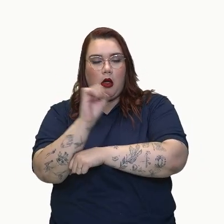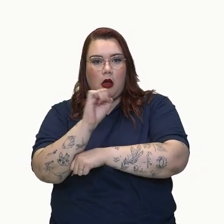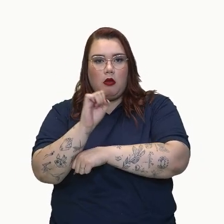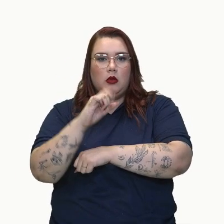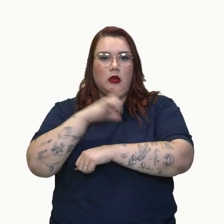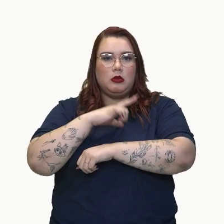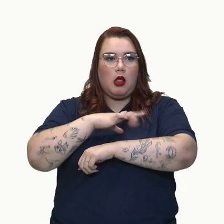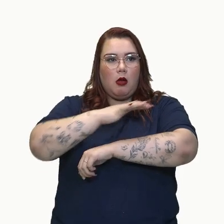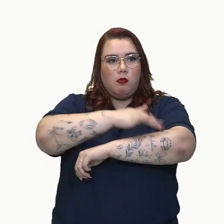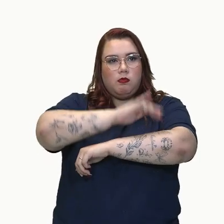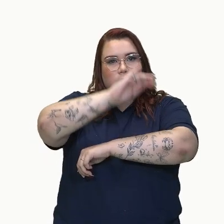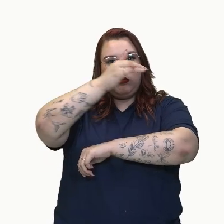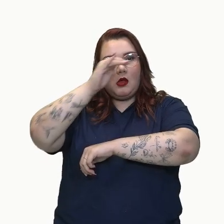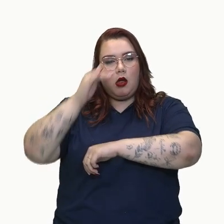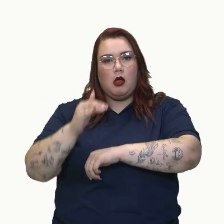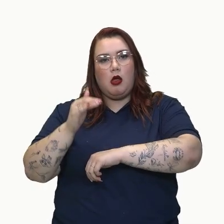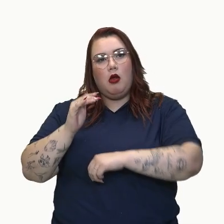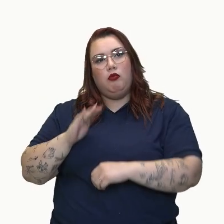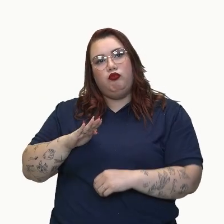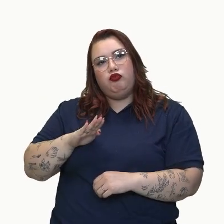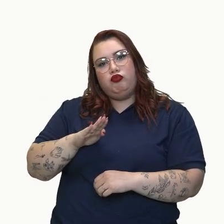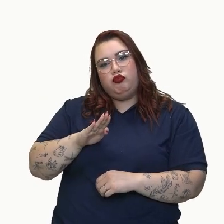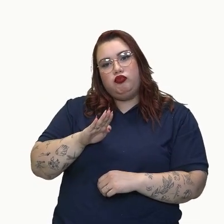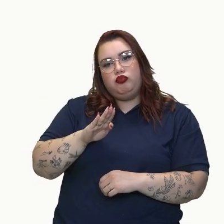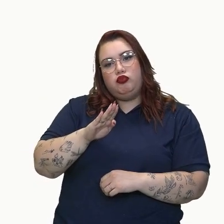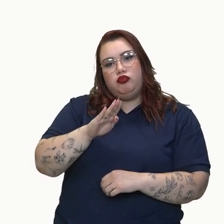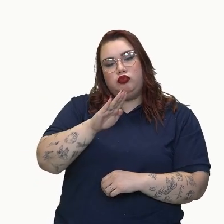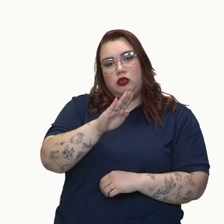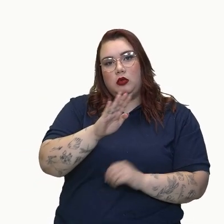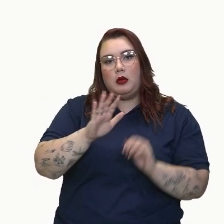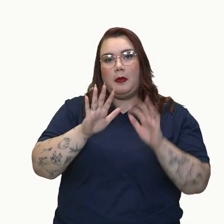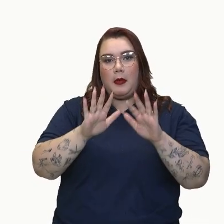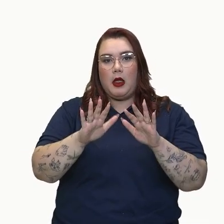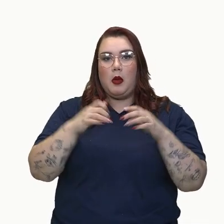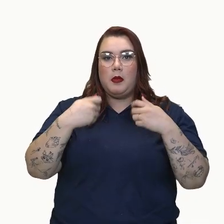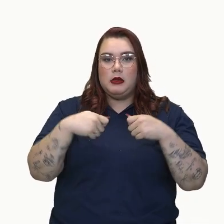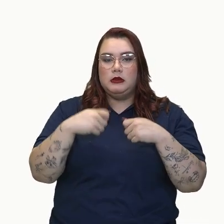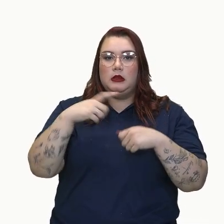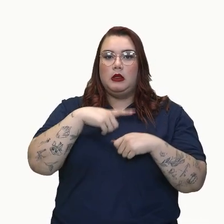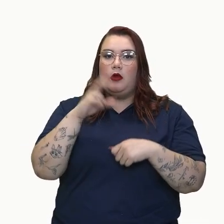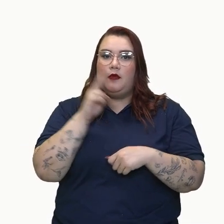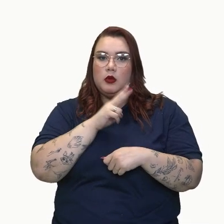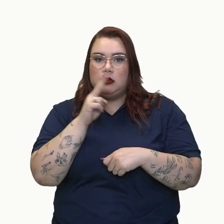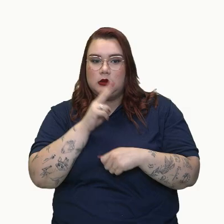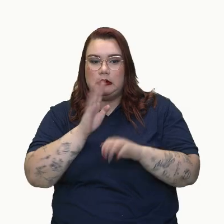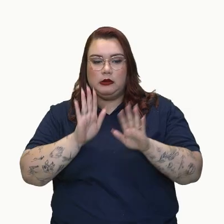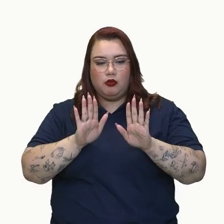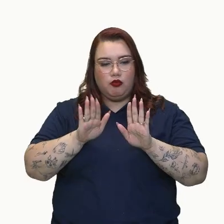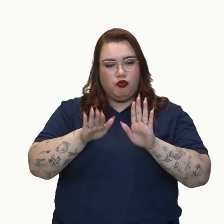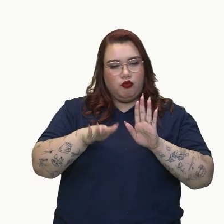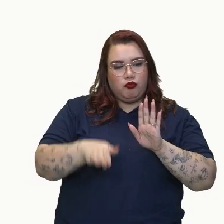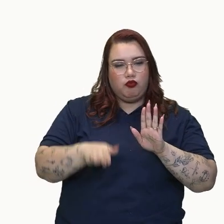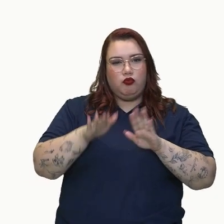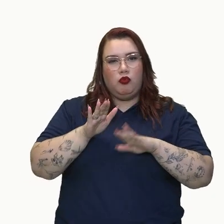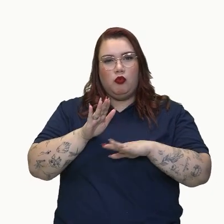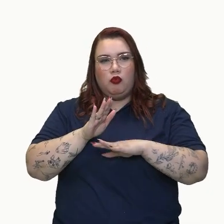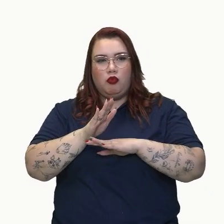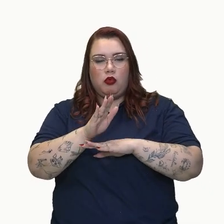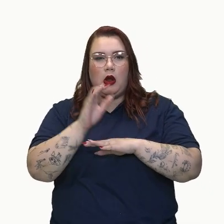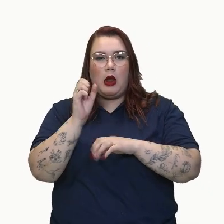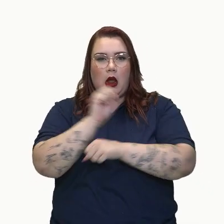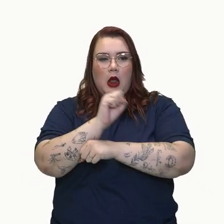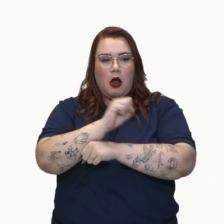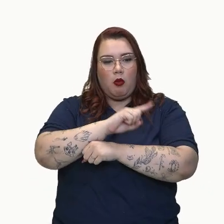Só que para eu subir, eu preciso de uma força no carro, uma velocidade, então vou acelerar bastante, eu vou ter